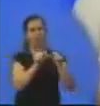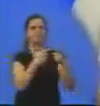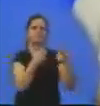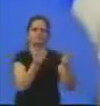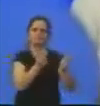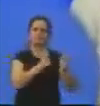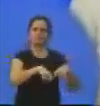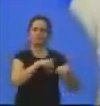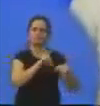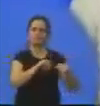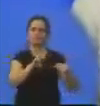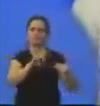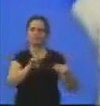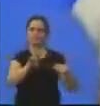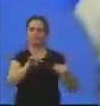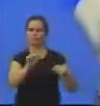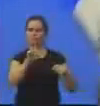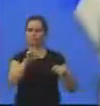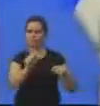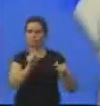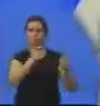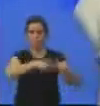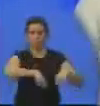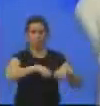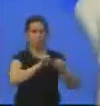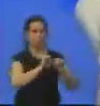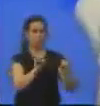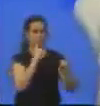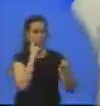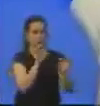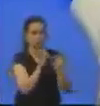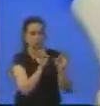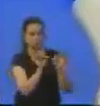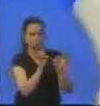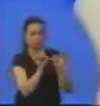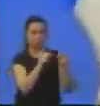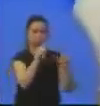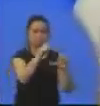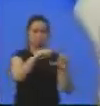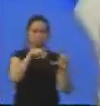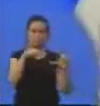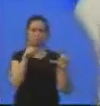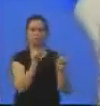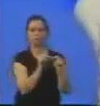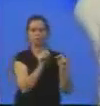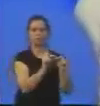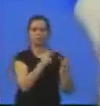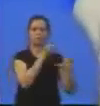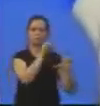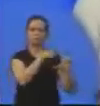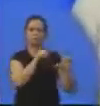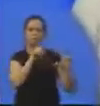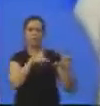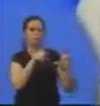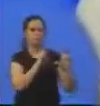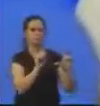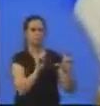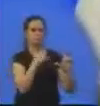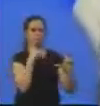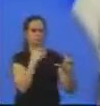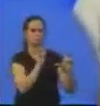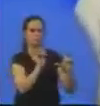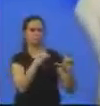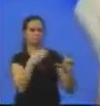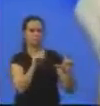construção de gráficos. É evidente que gráficos que sejam um pouco mais trabalhados. Ninguém vai construir um gráfico de uma